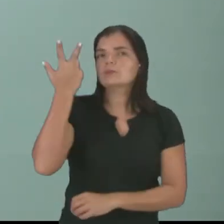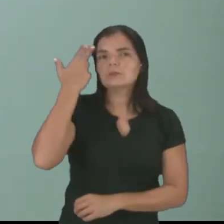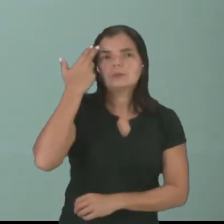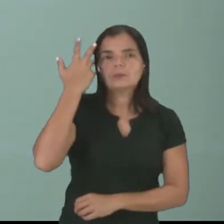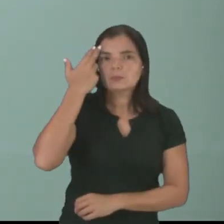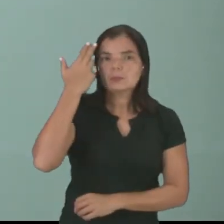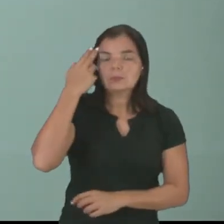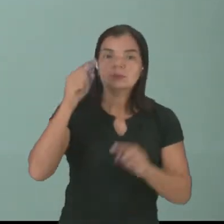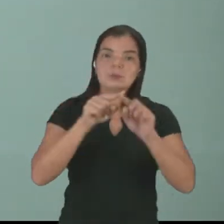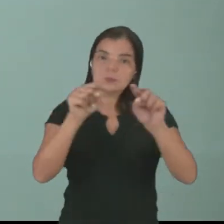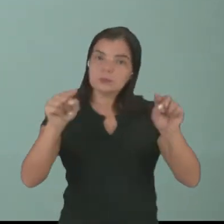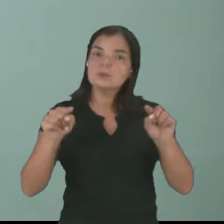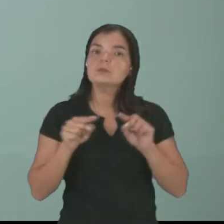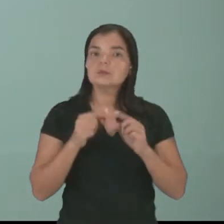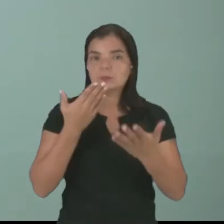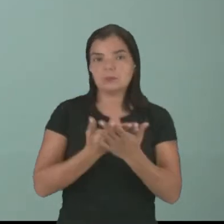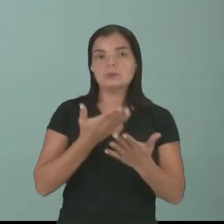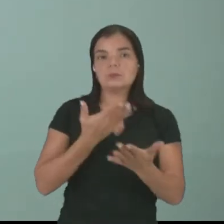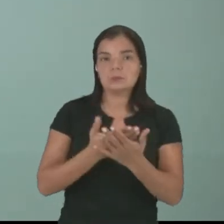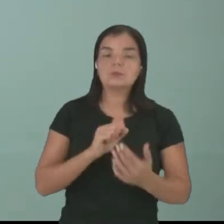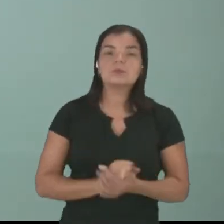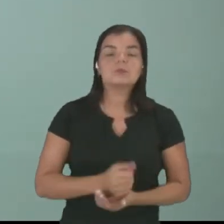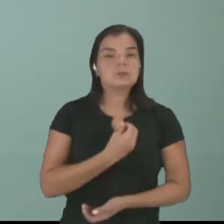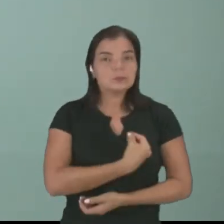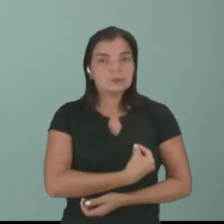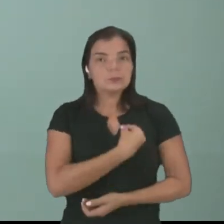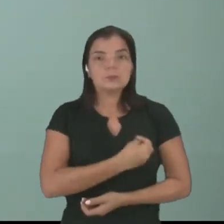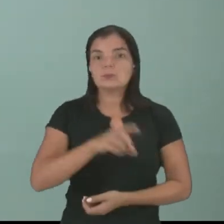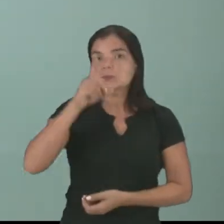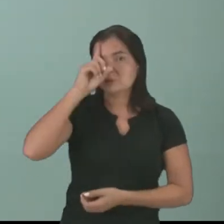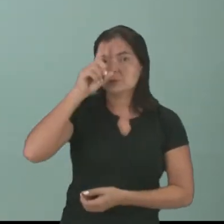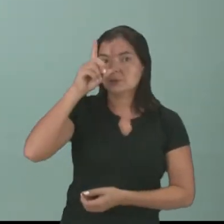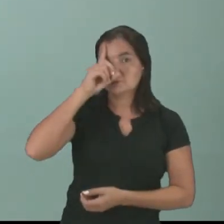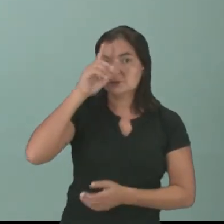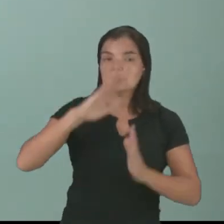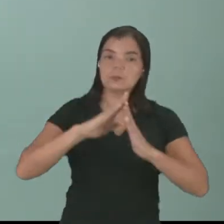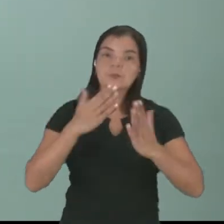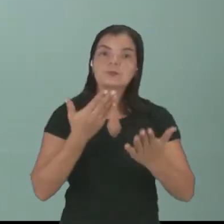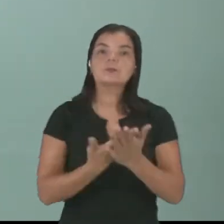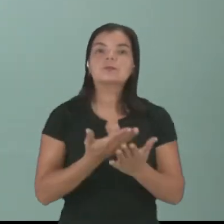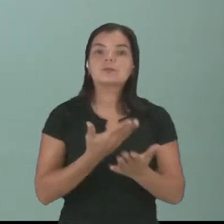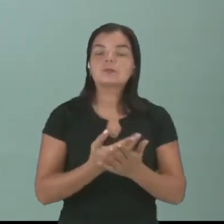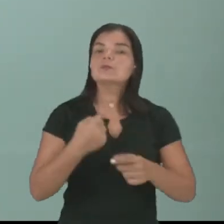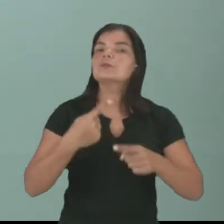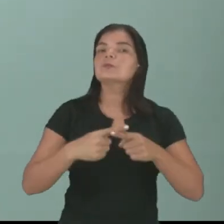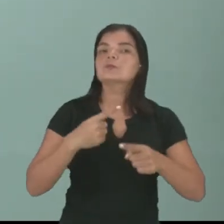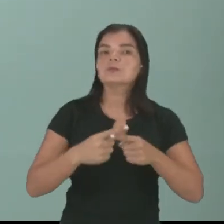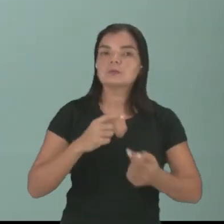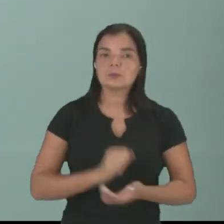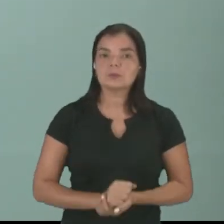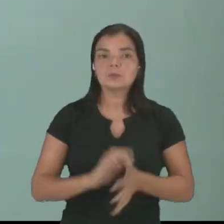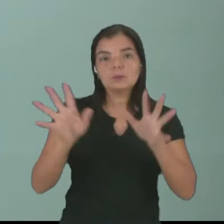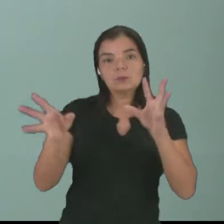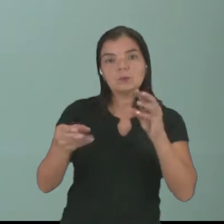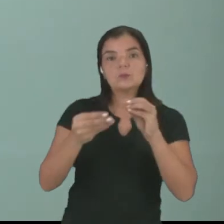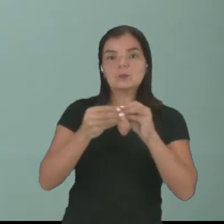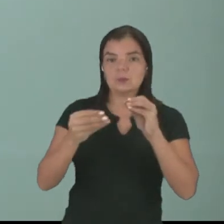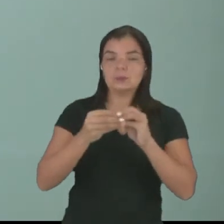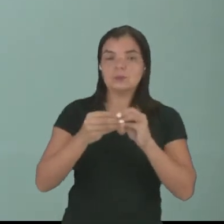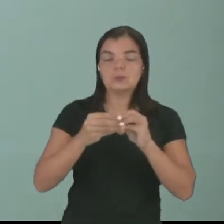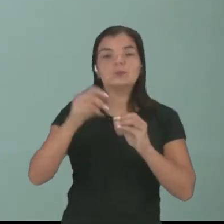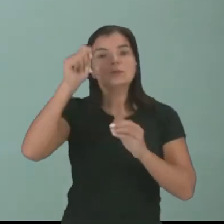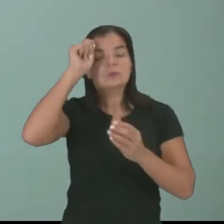comum nas salas de aula, na nossa vida cotidiana escolar, porque resumir uma